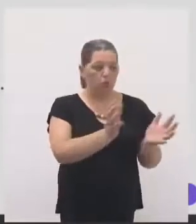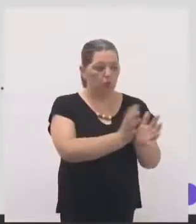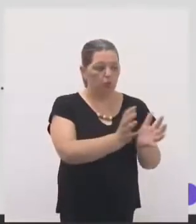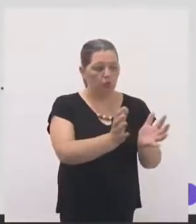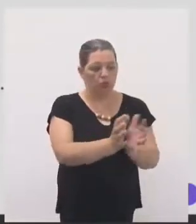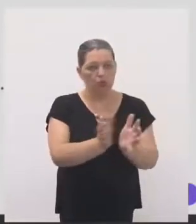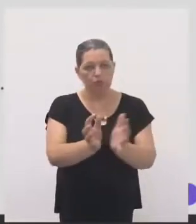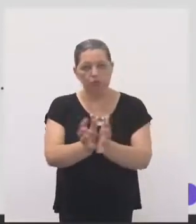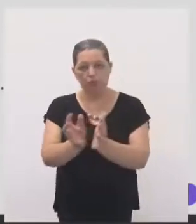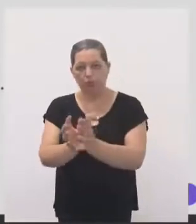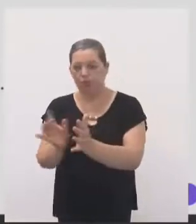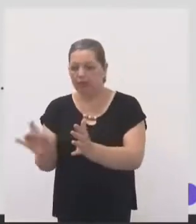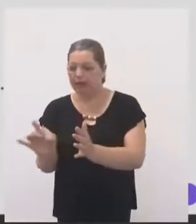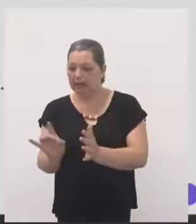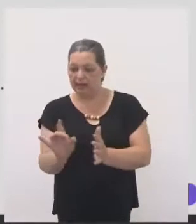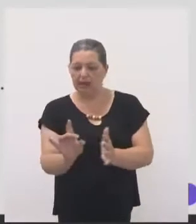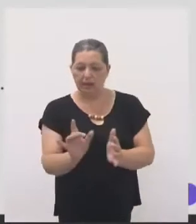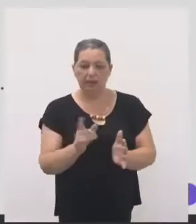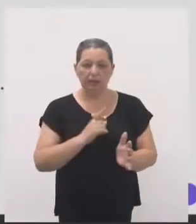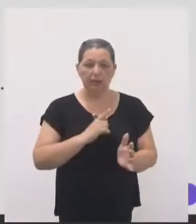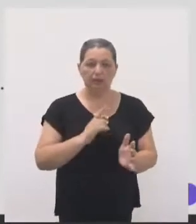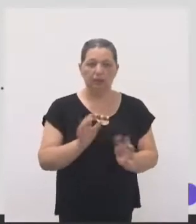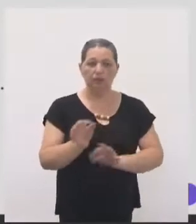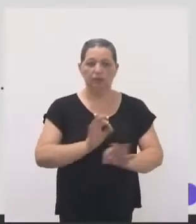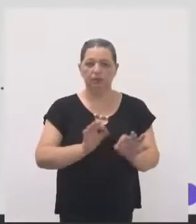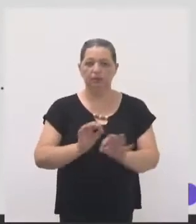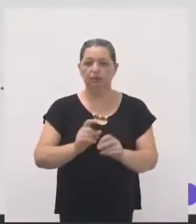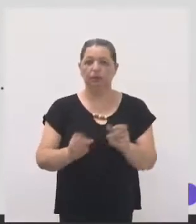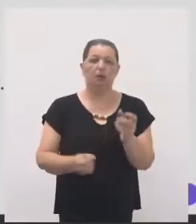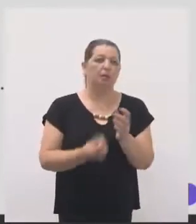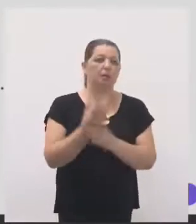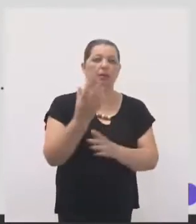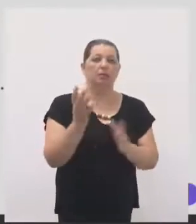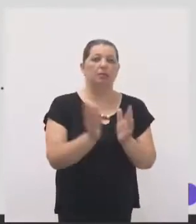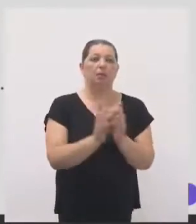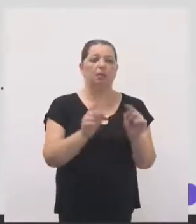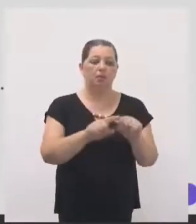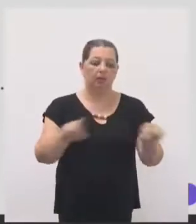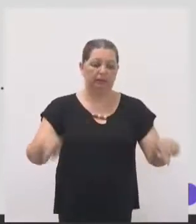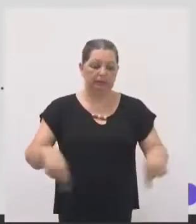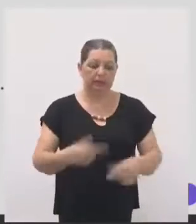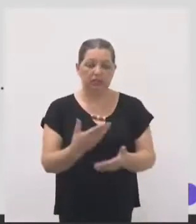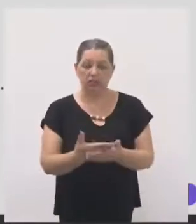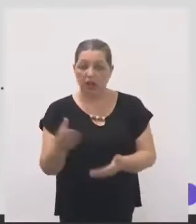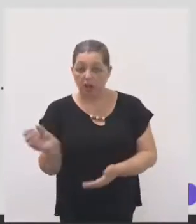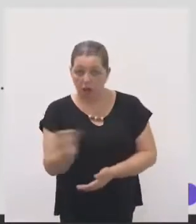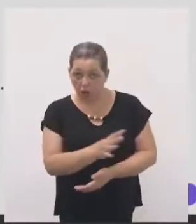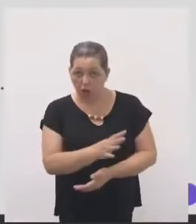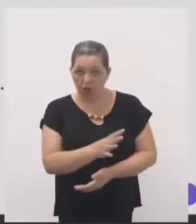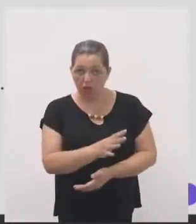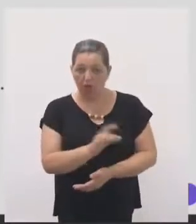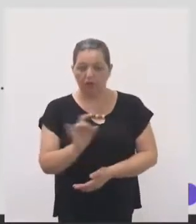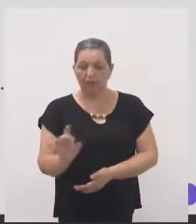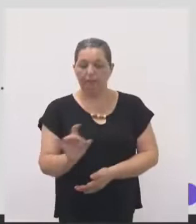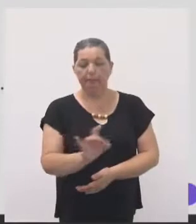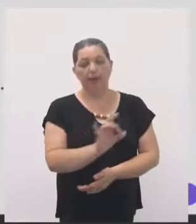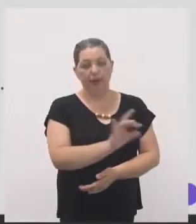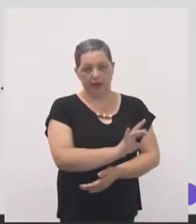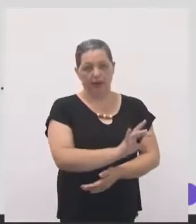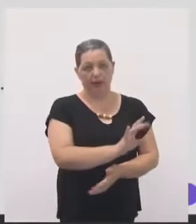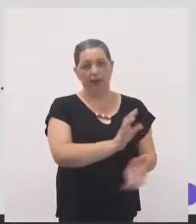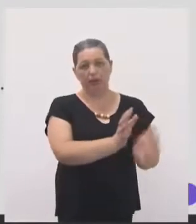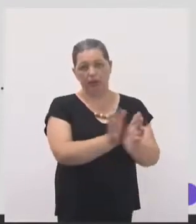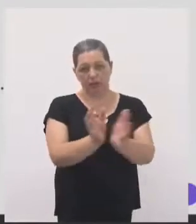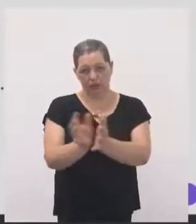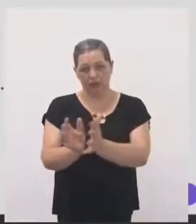turma que eu tenho, né? Ao invés de criar uma sala de aula nova para cada